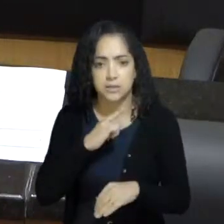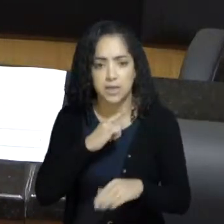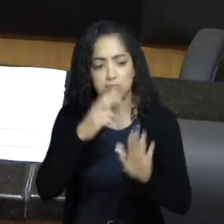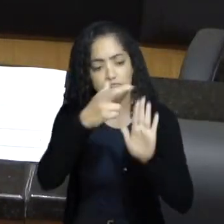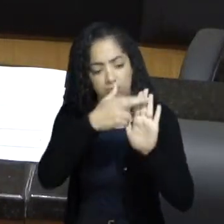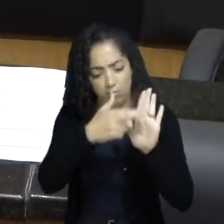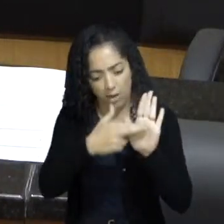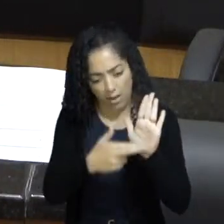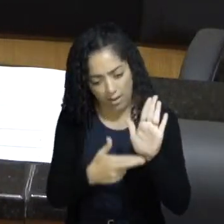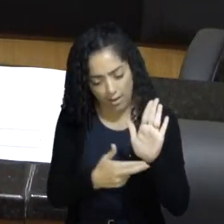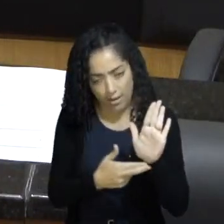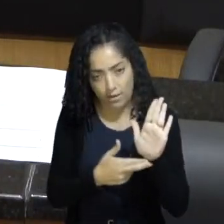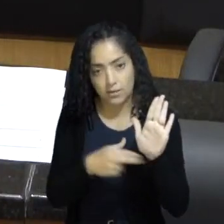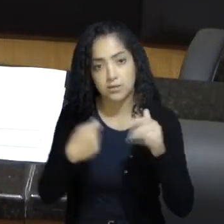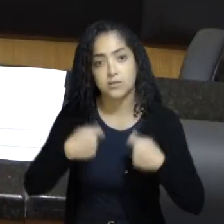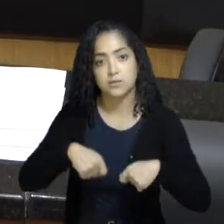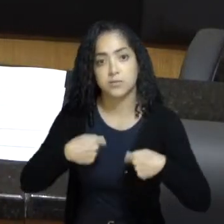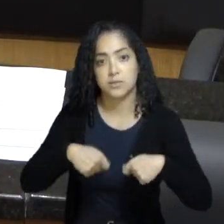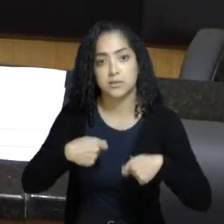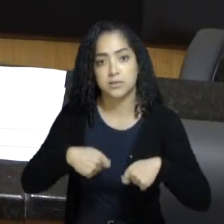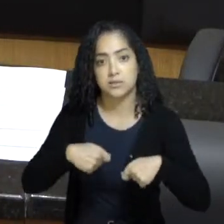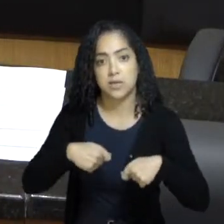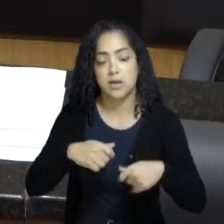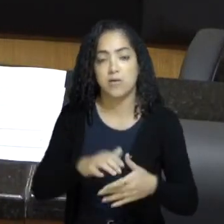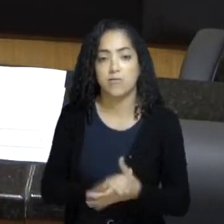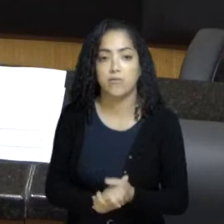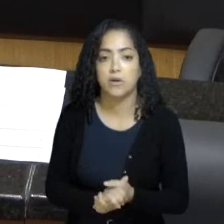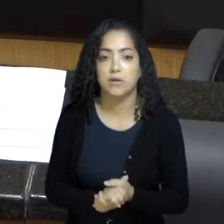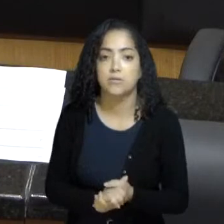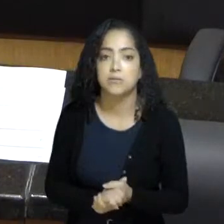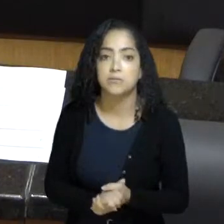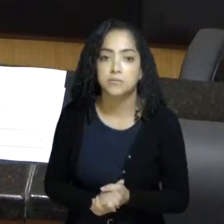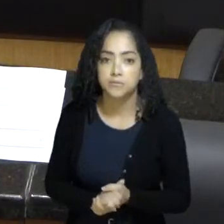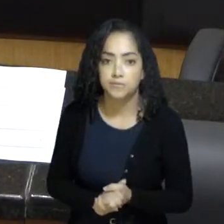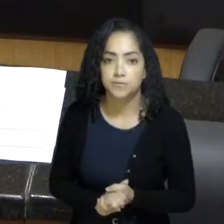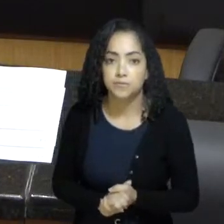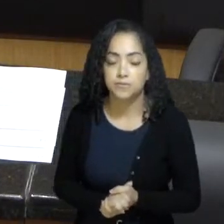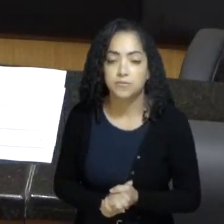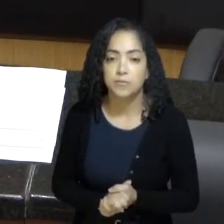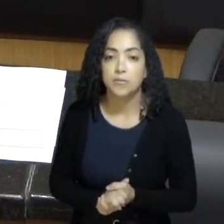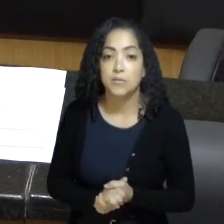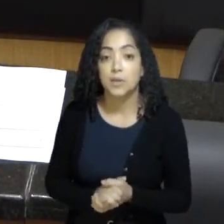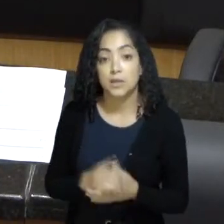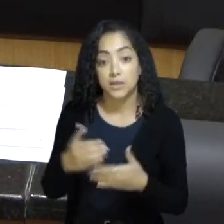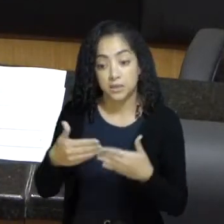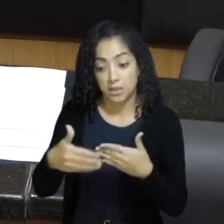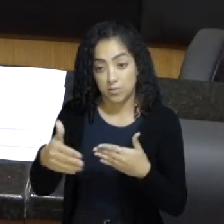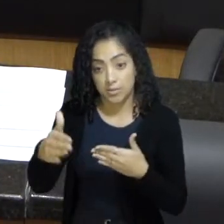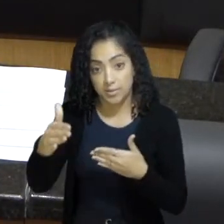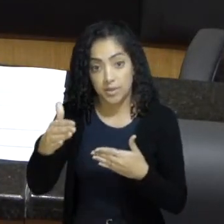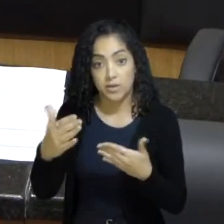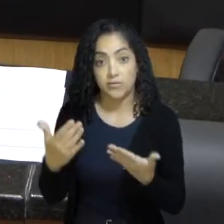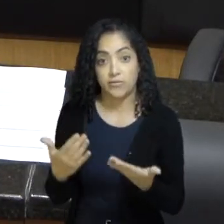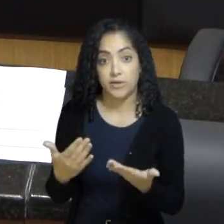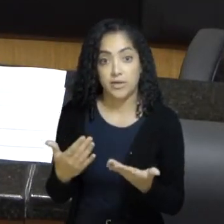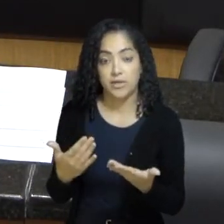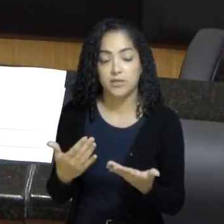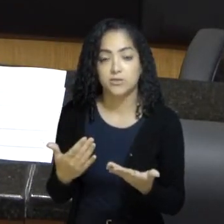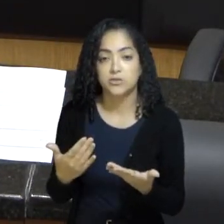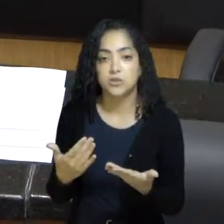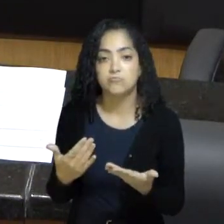este cidadão poderia chegar e daí para frente Nobre Deputado que fosse transformado